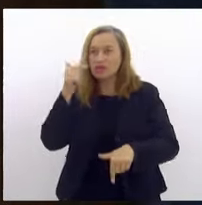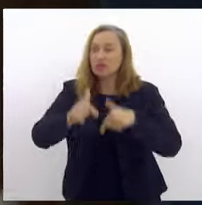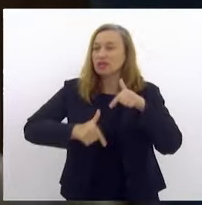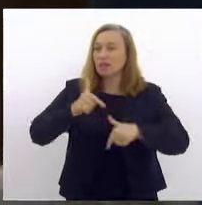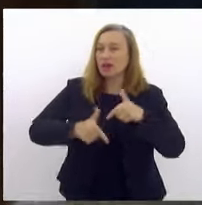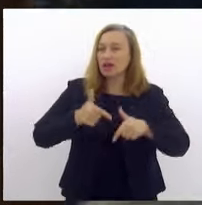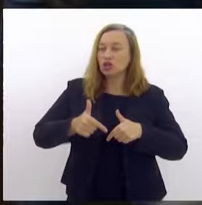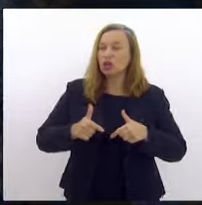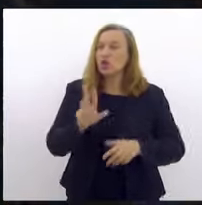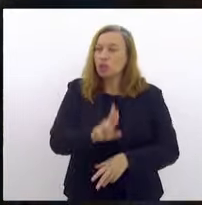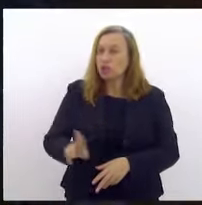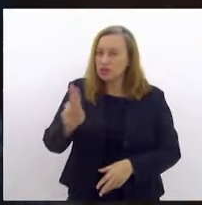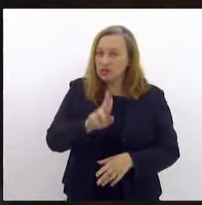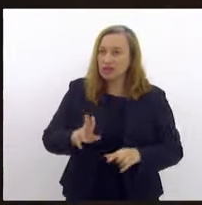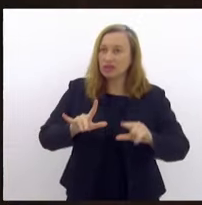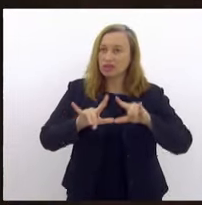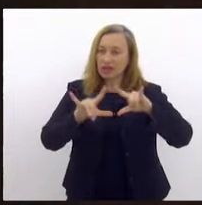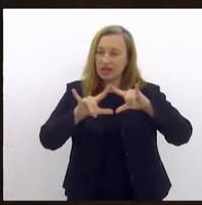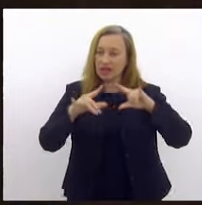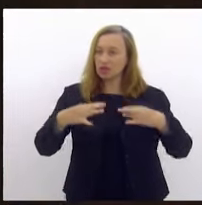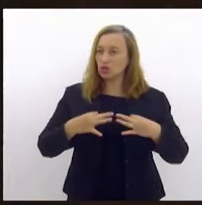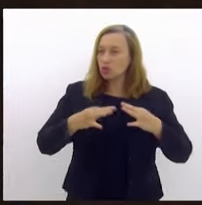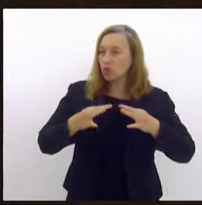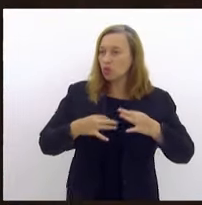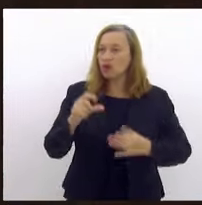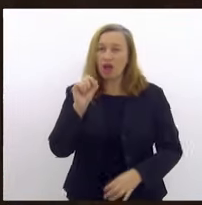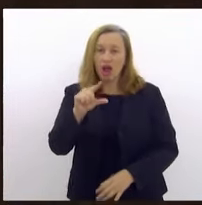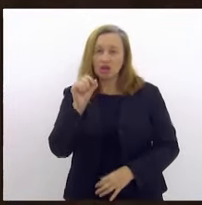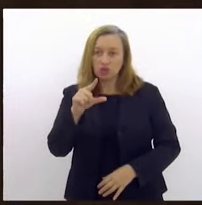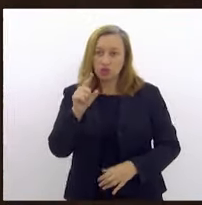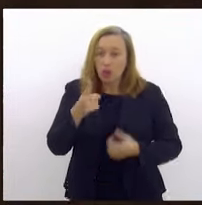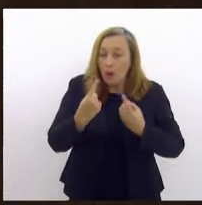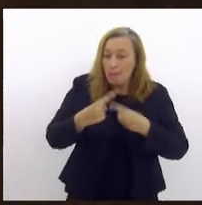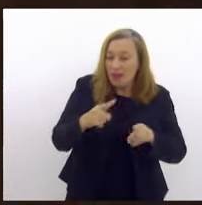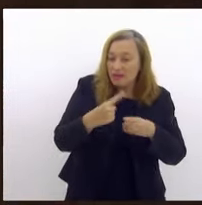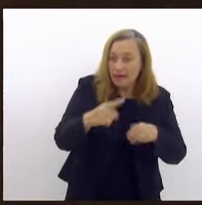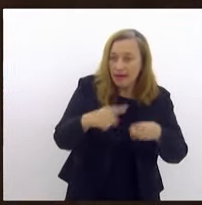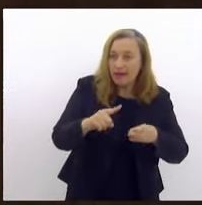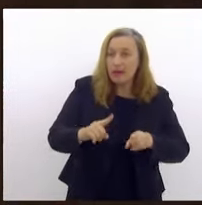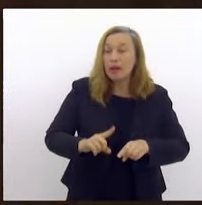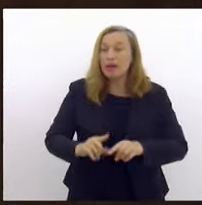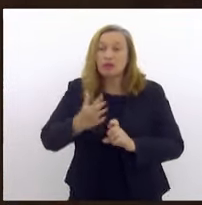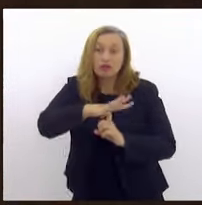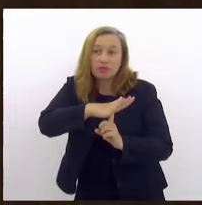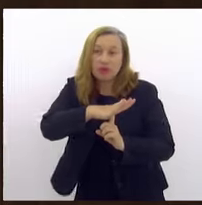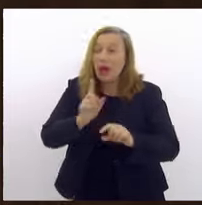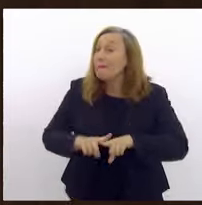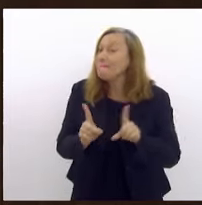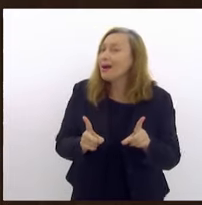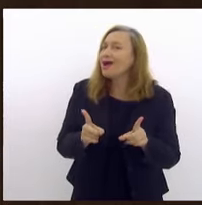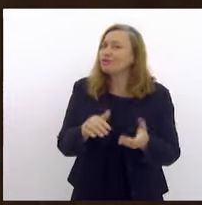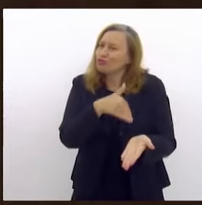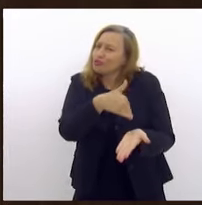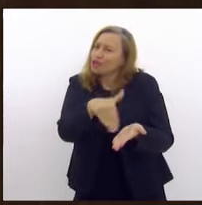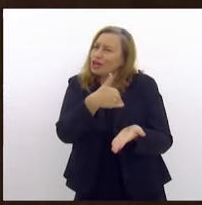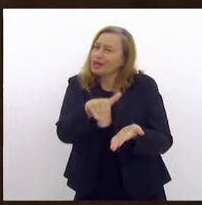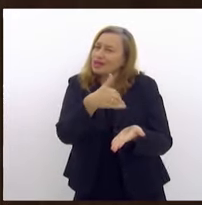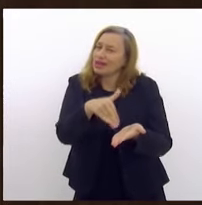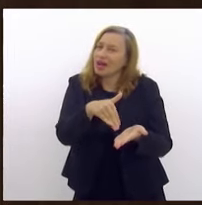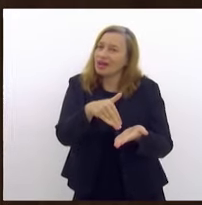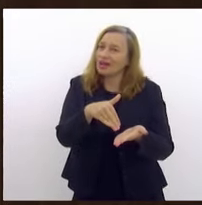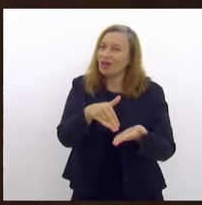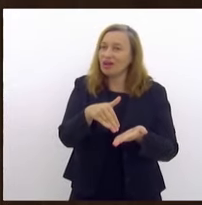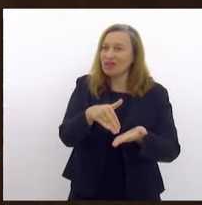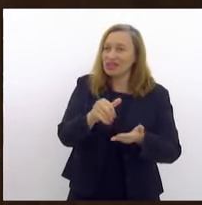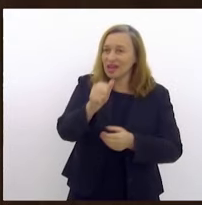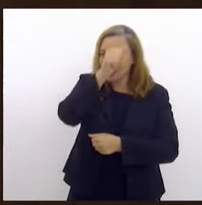colete azul, persegue os ambulantes no estado do Rio de Janeiro, mas o secretário municipal do PT de